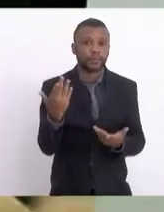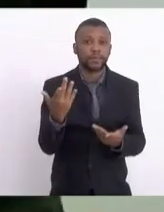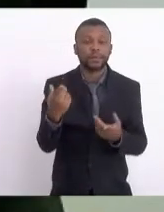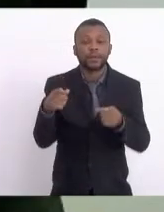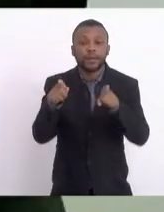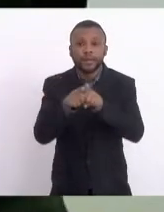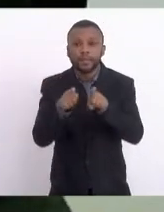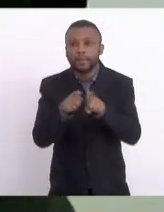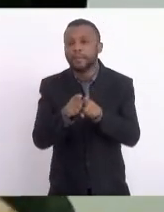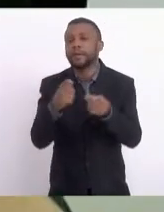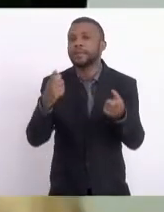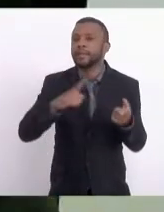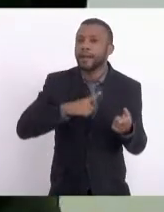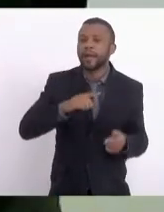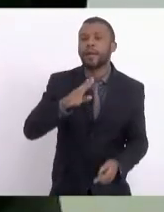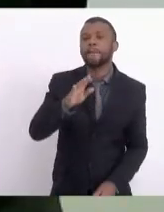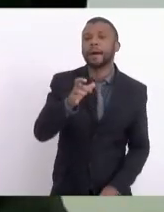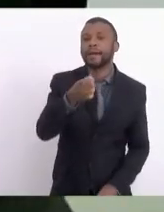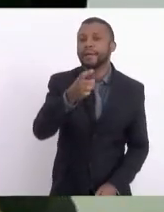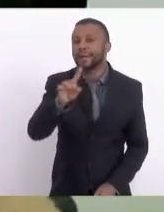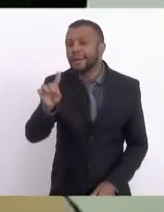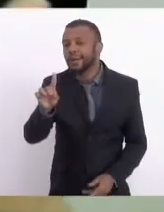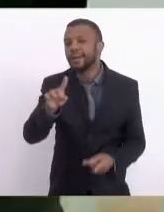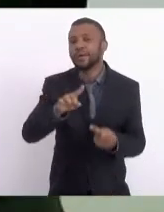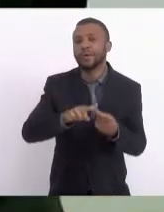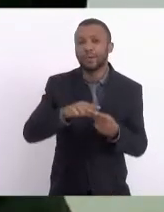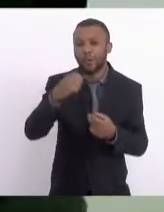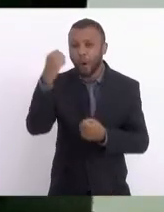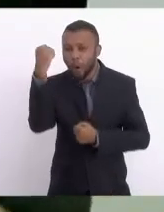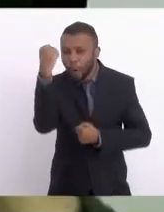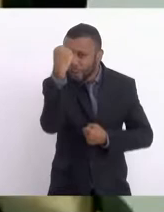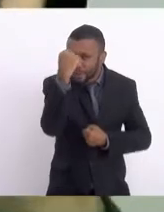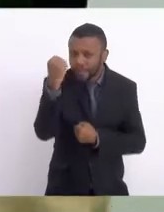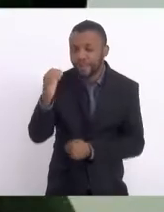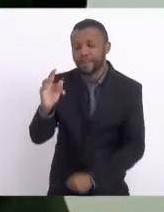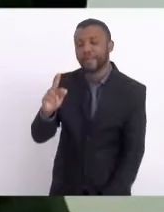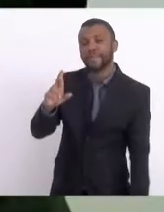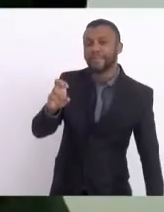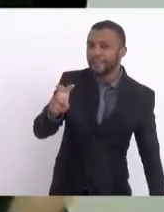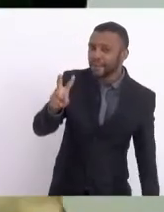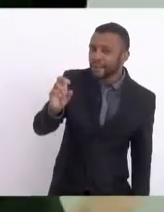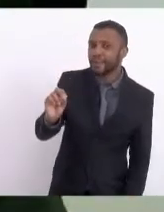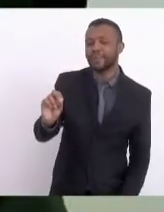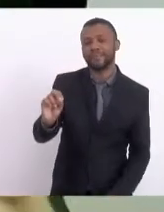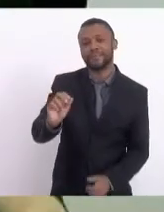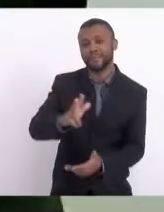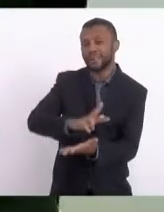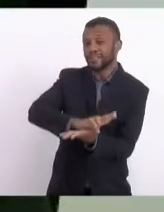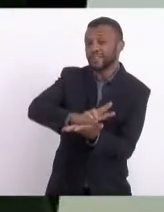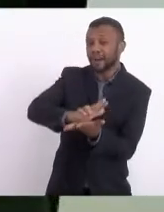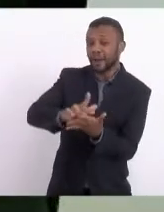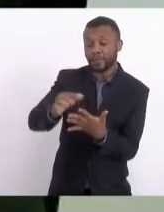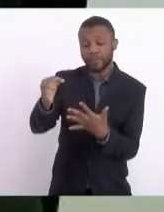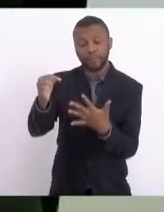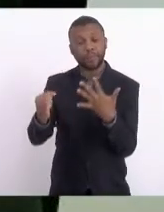o baião, o chachado, o frevo, a marcha rancho, etc.,